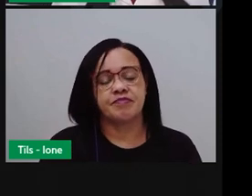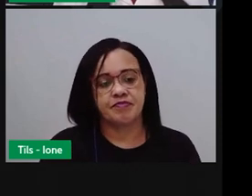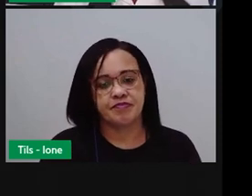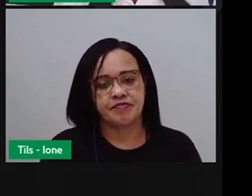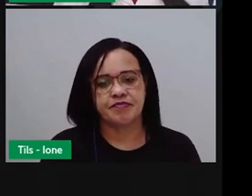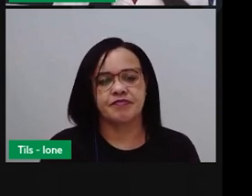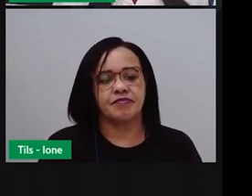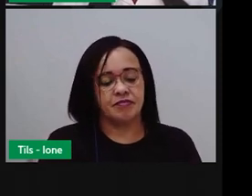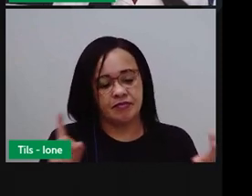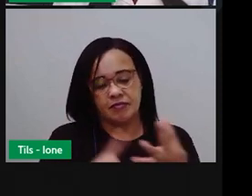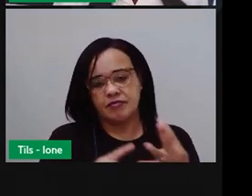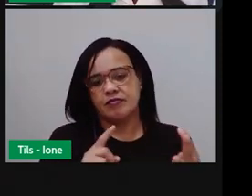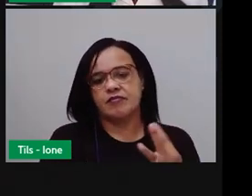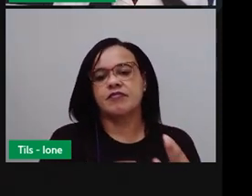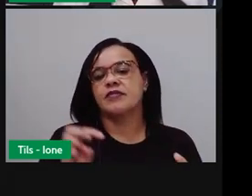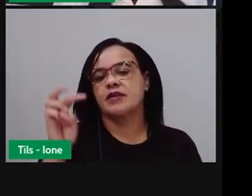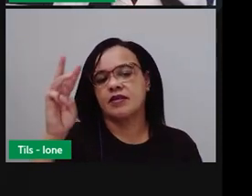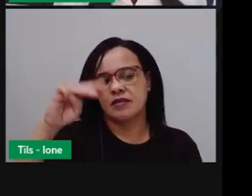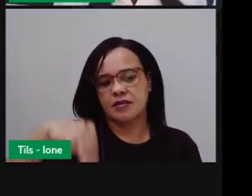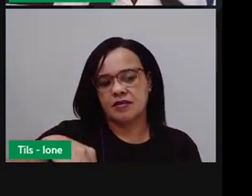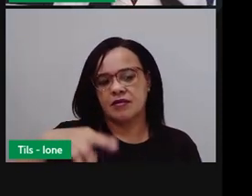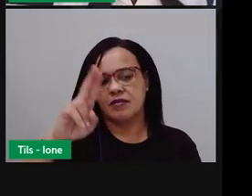E tapioca.